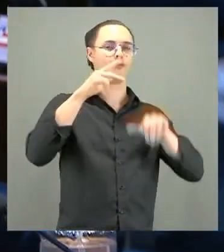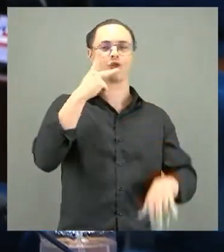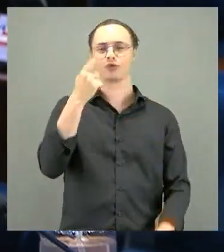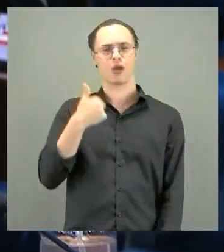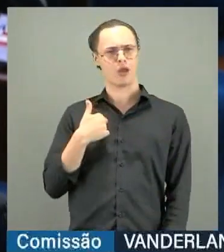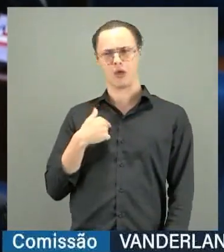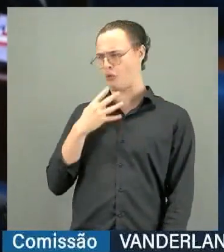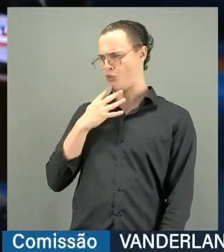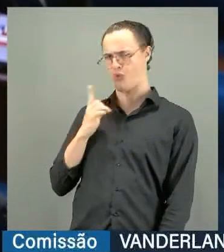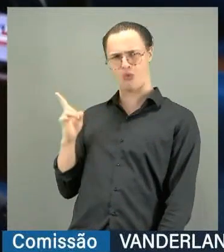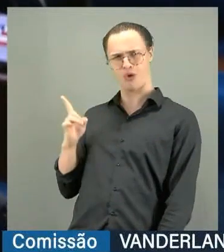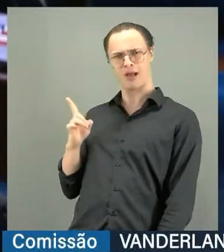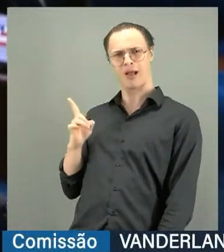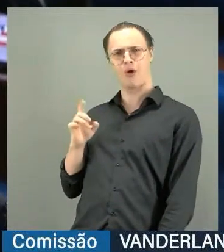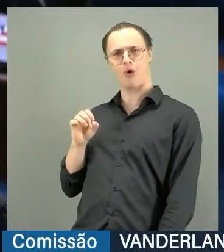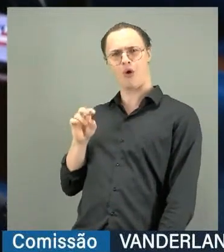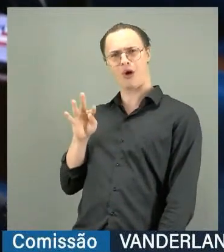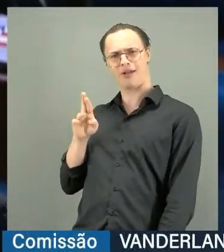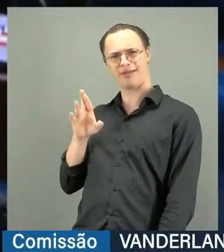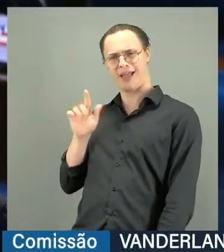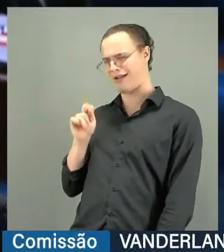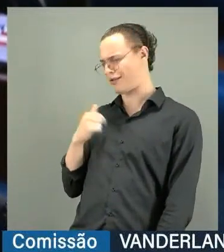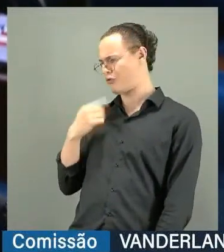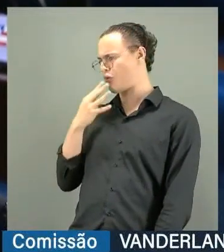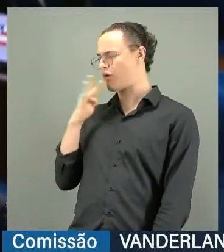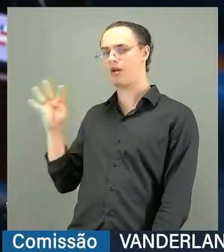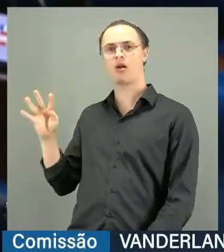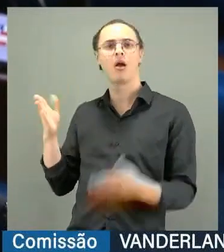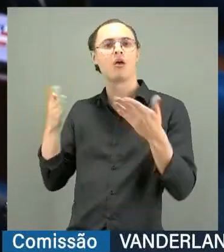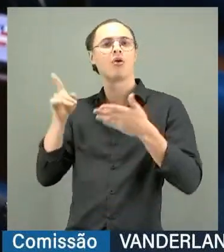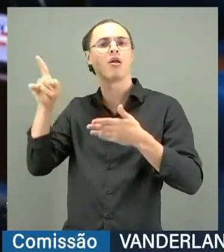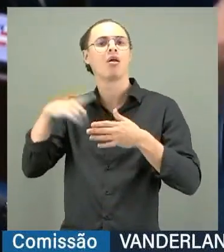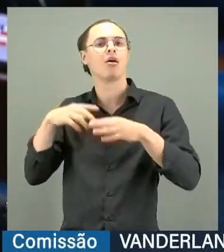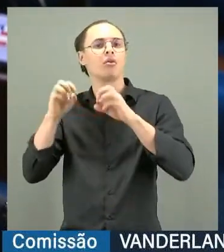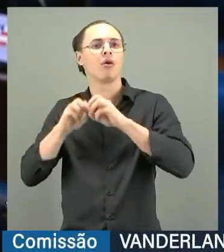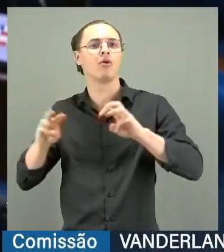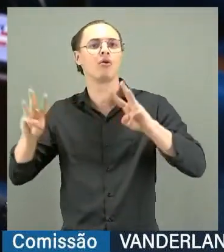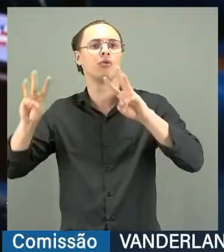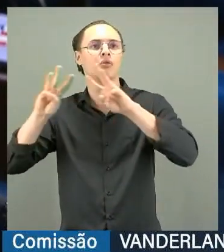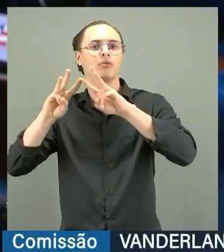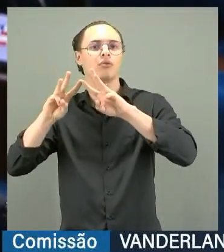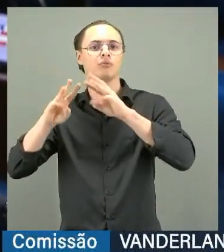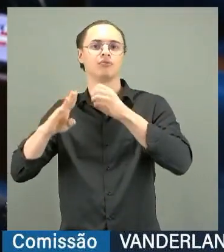Daniel Ortega agora o Brasil lá na ONU não assim